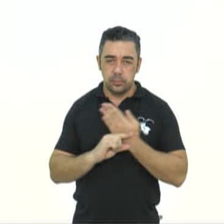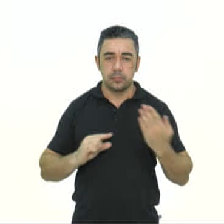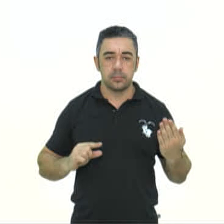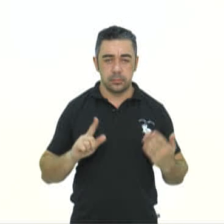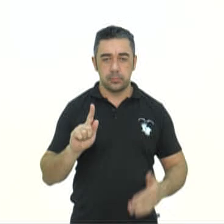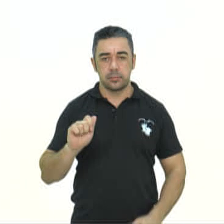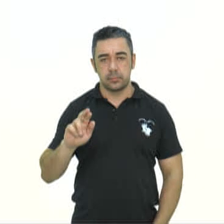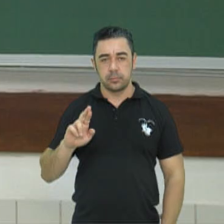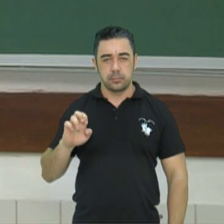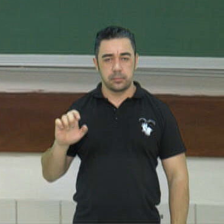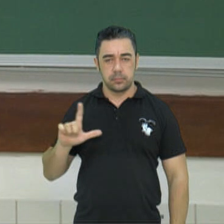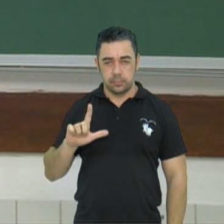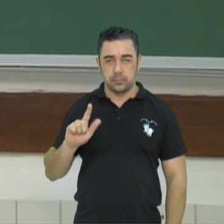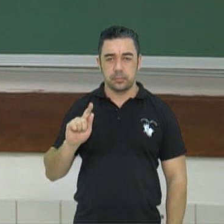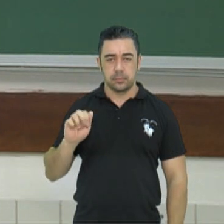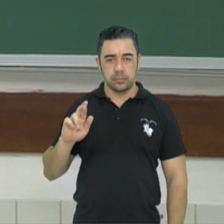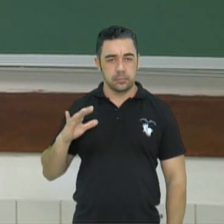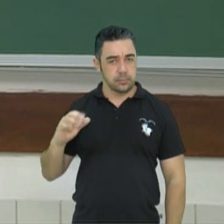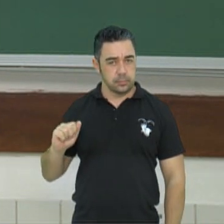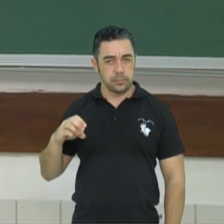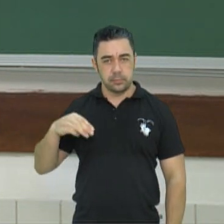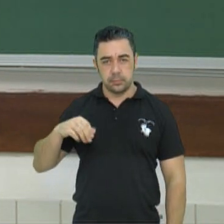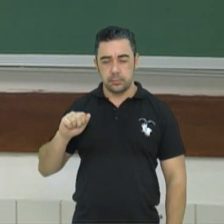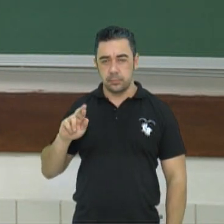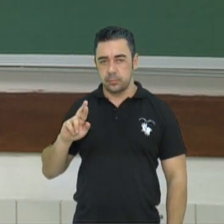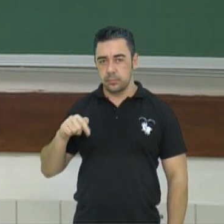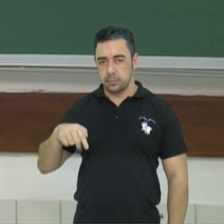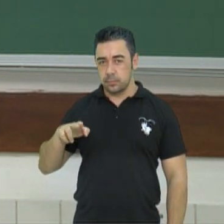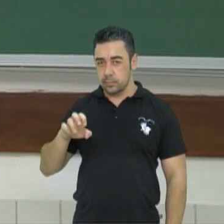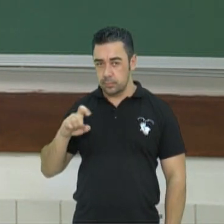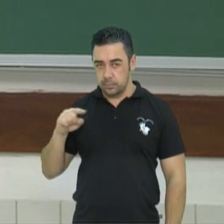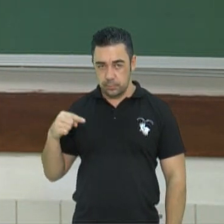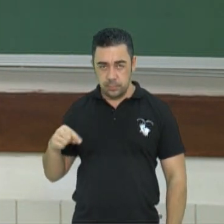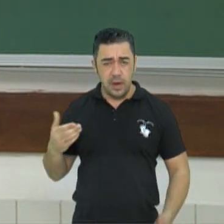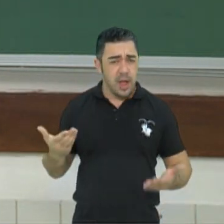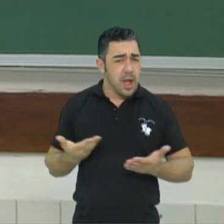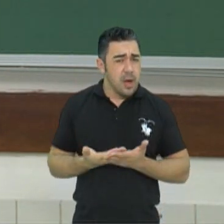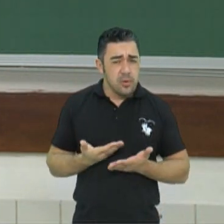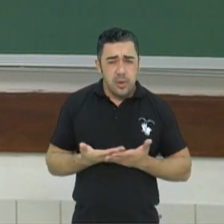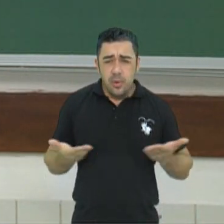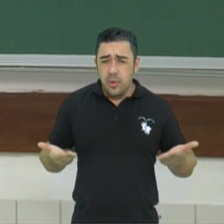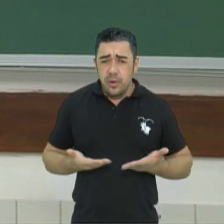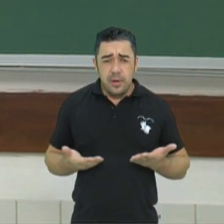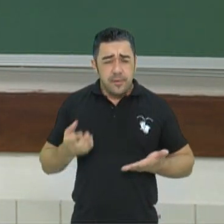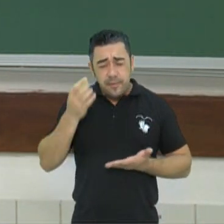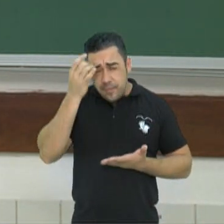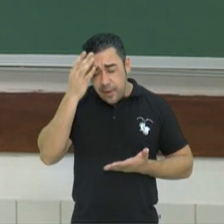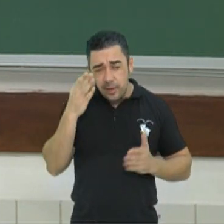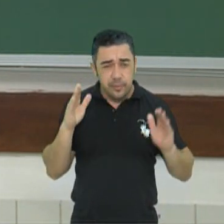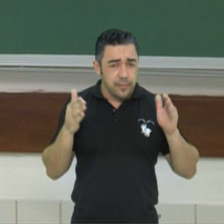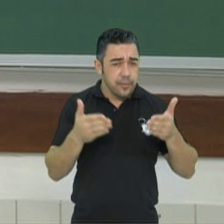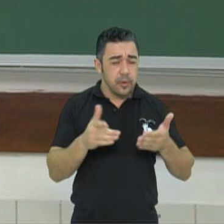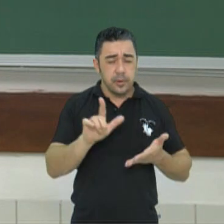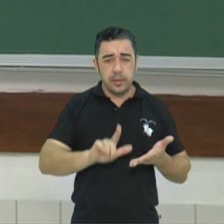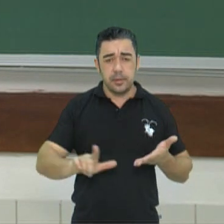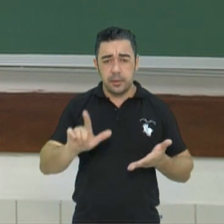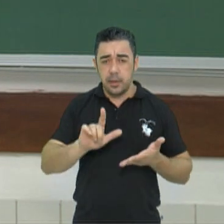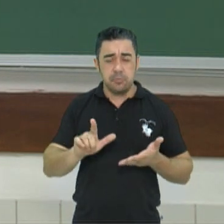Garcia Marques. Muito fácil, né, pessoal? A aula de hoje estava mais para literatura, não